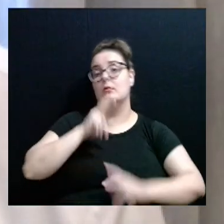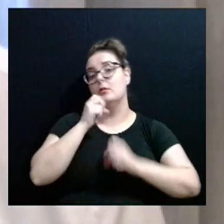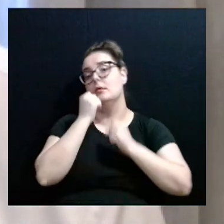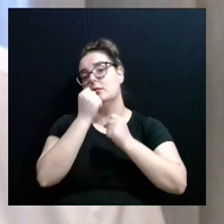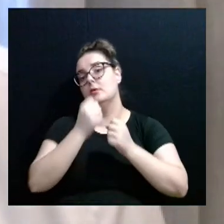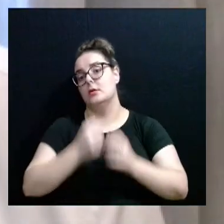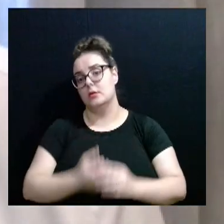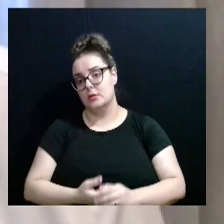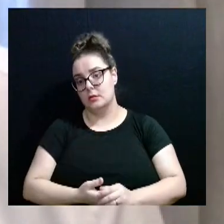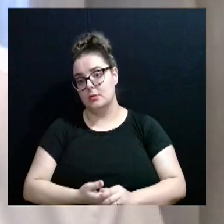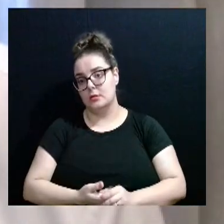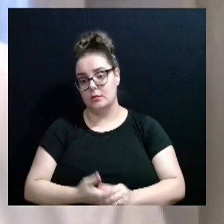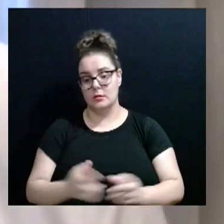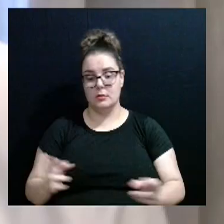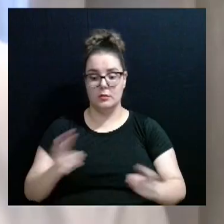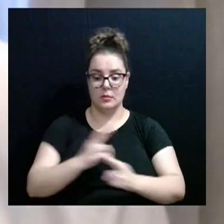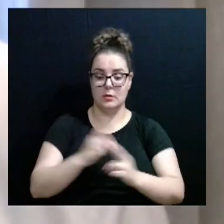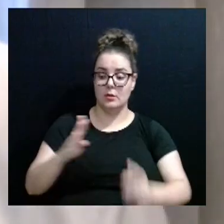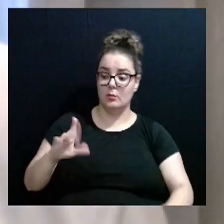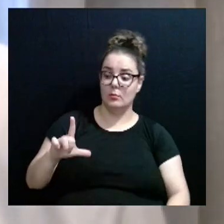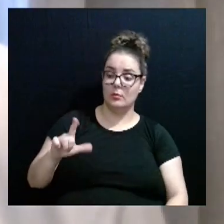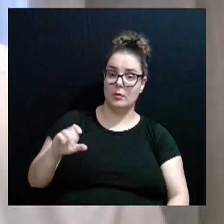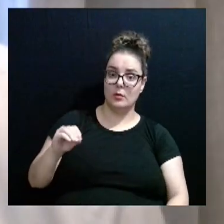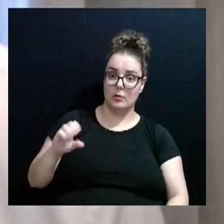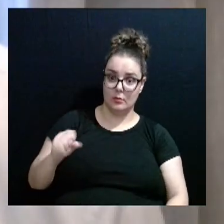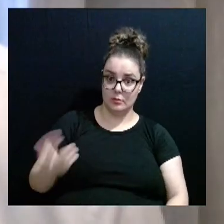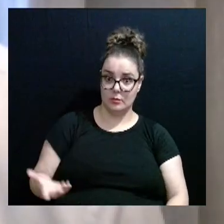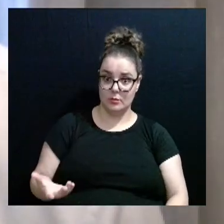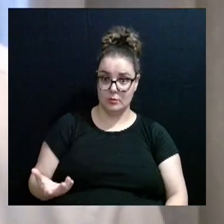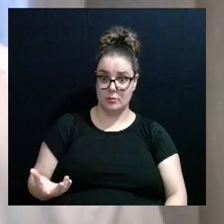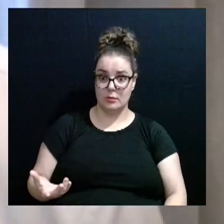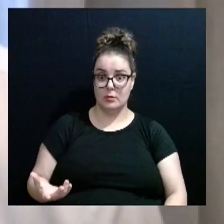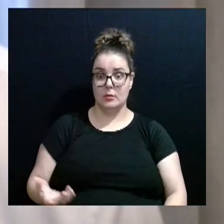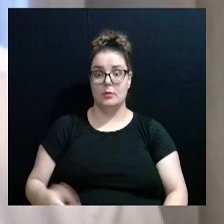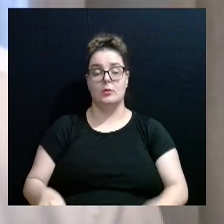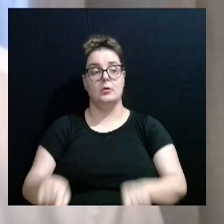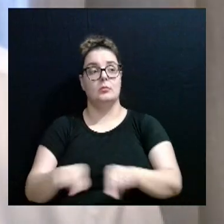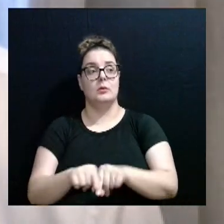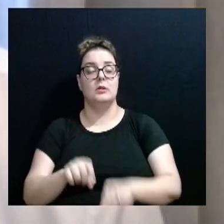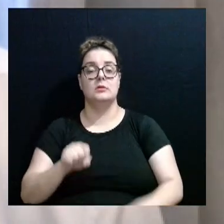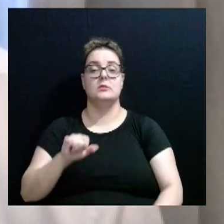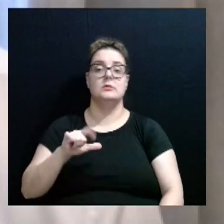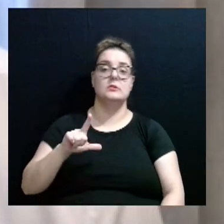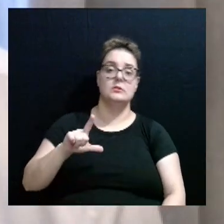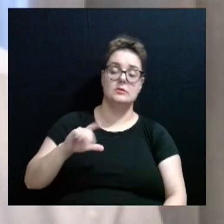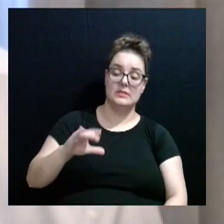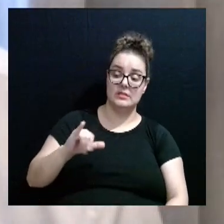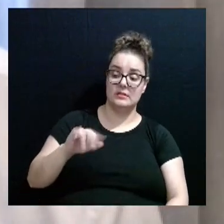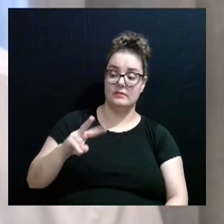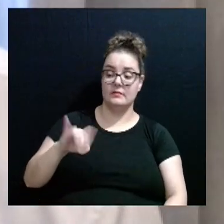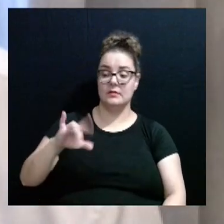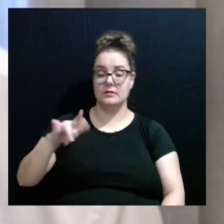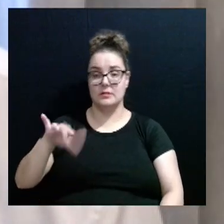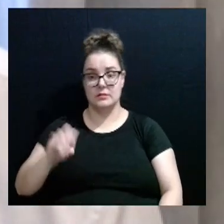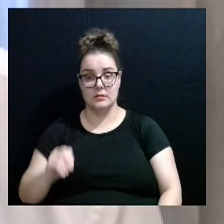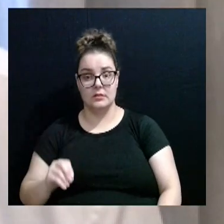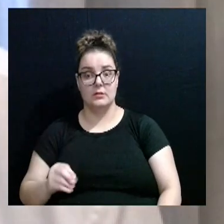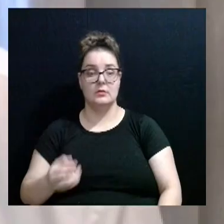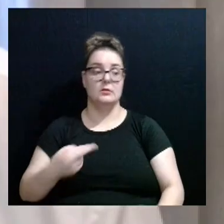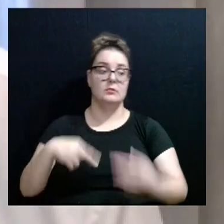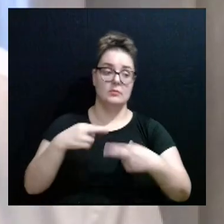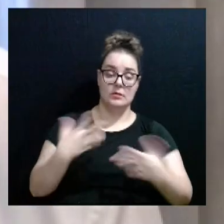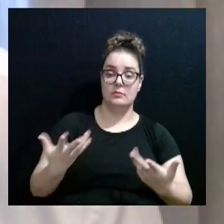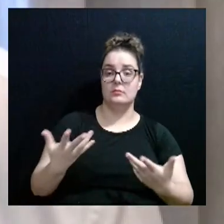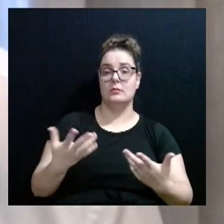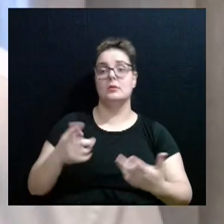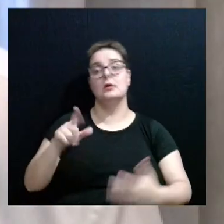das relações de blocos, né? O que, do ponto de vista de civilização, do ponto de vista de harmonização das relações internacionais, isso é muito importante, ainda